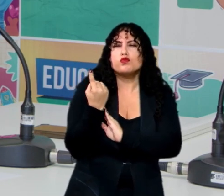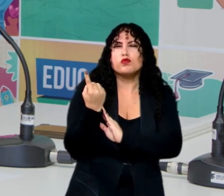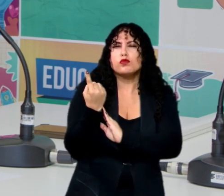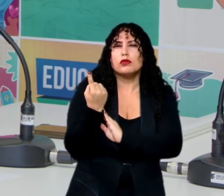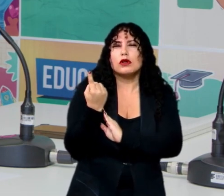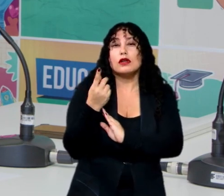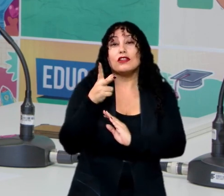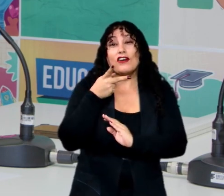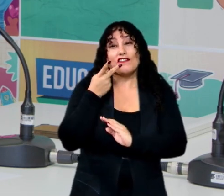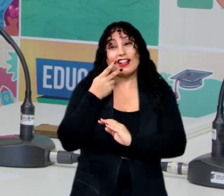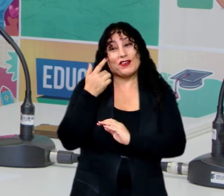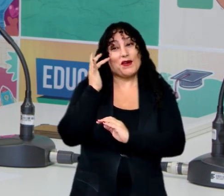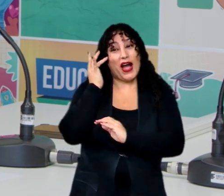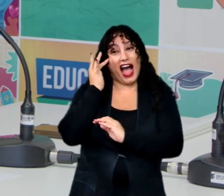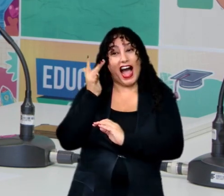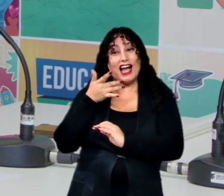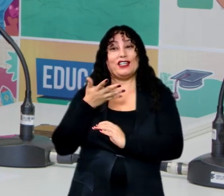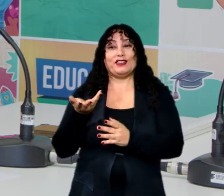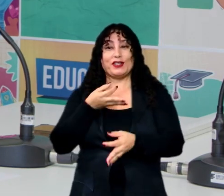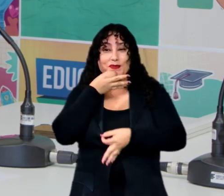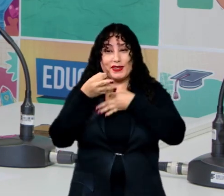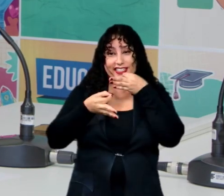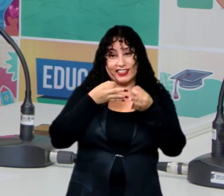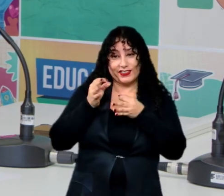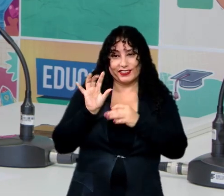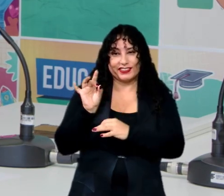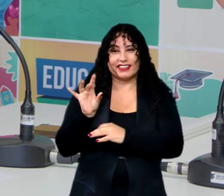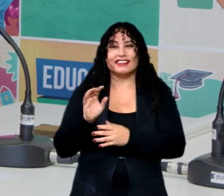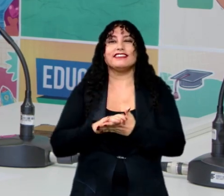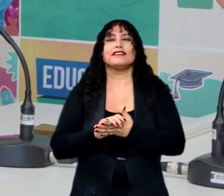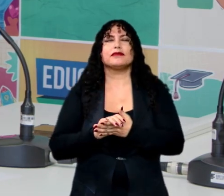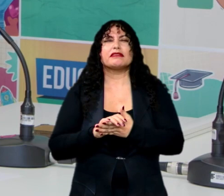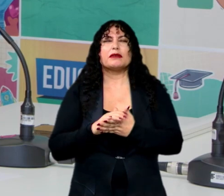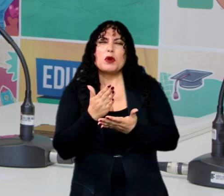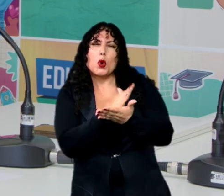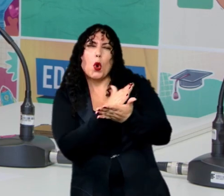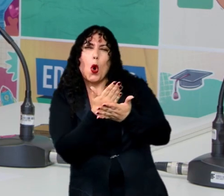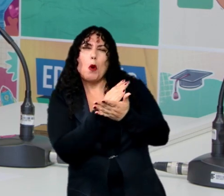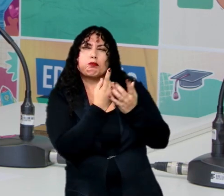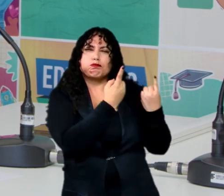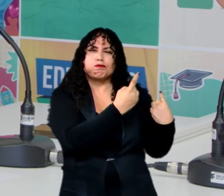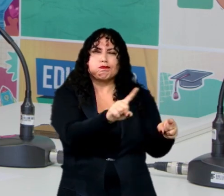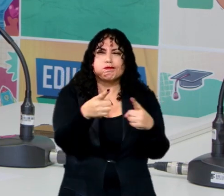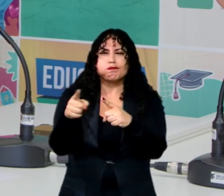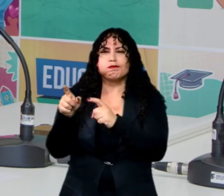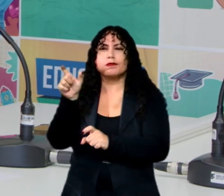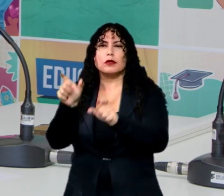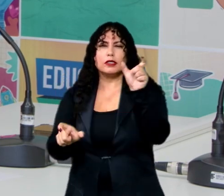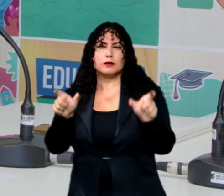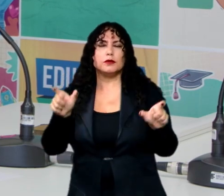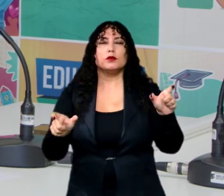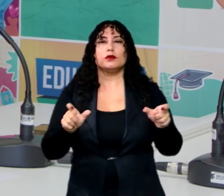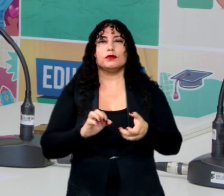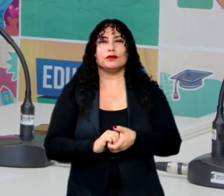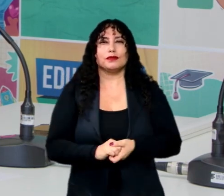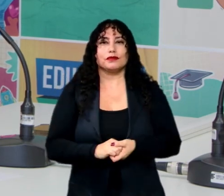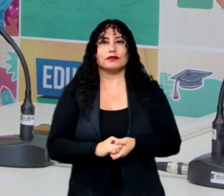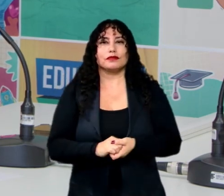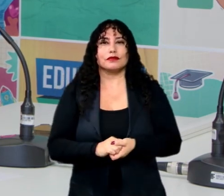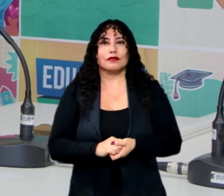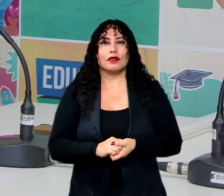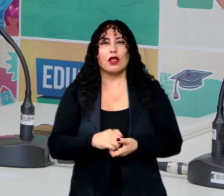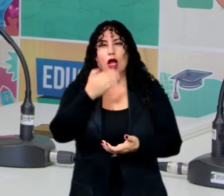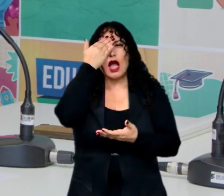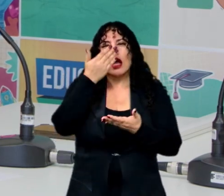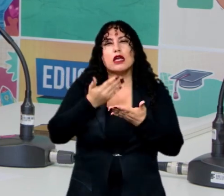aí eu também estou falando com o achismo, vou na mesma linha, assim, uma inquietação nas pessoas porque eu